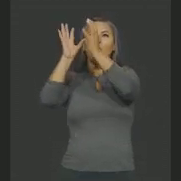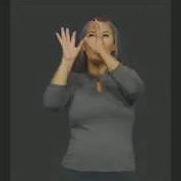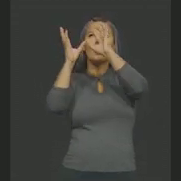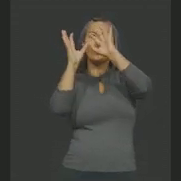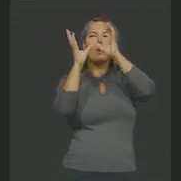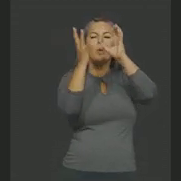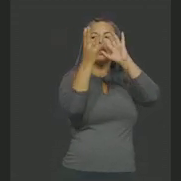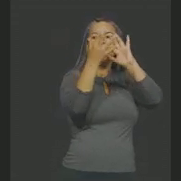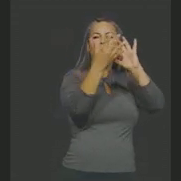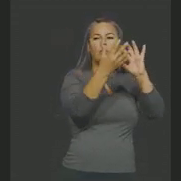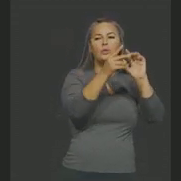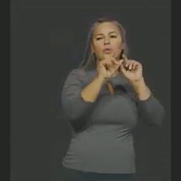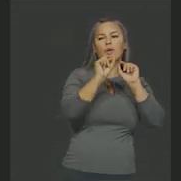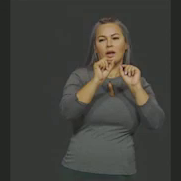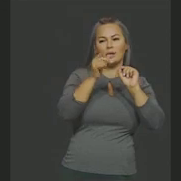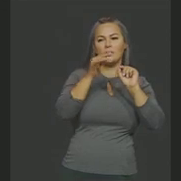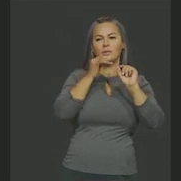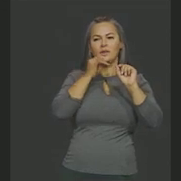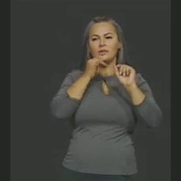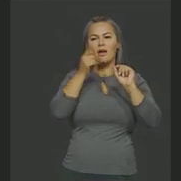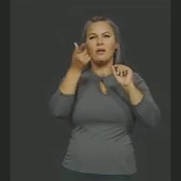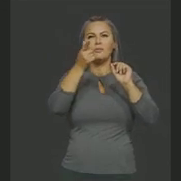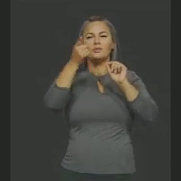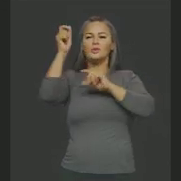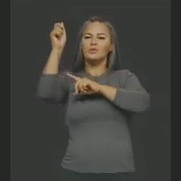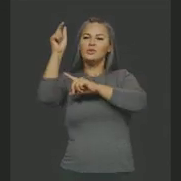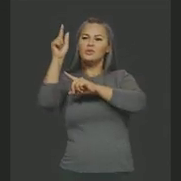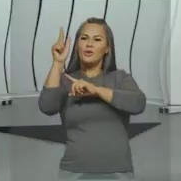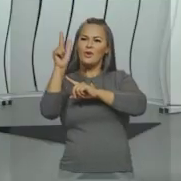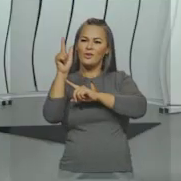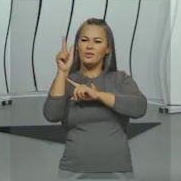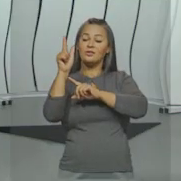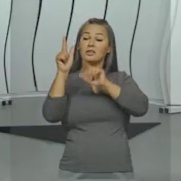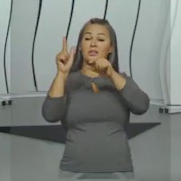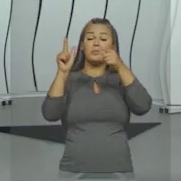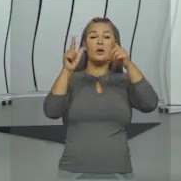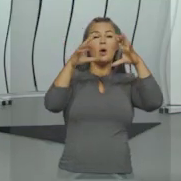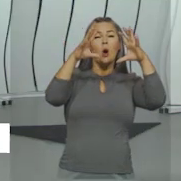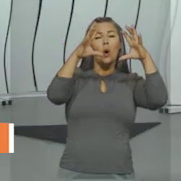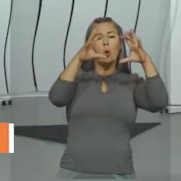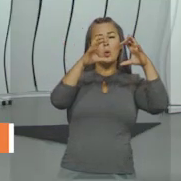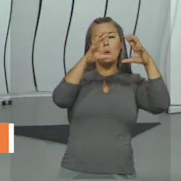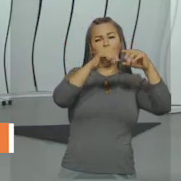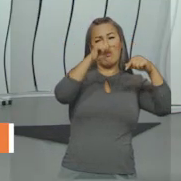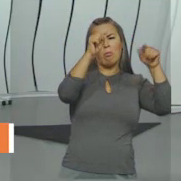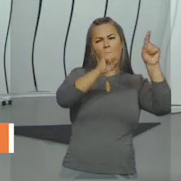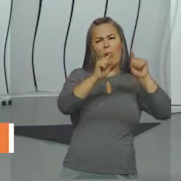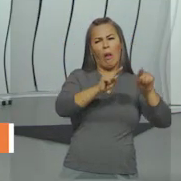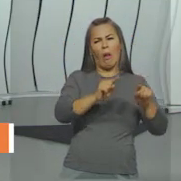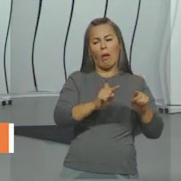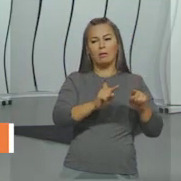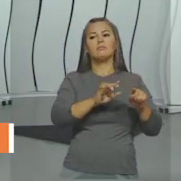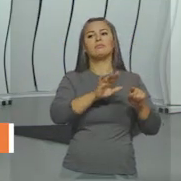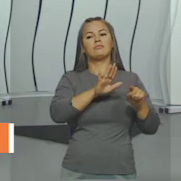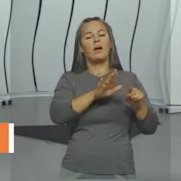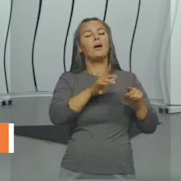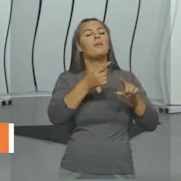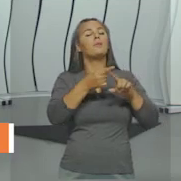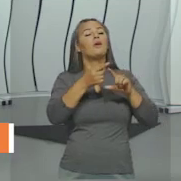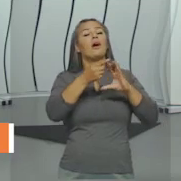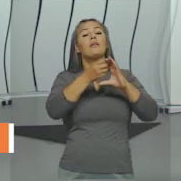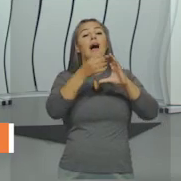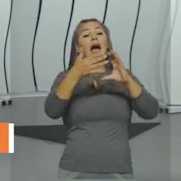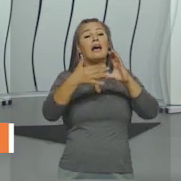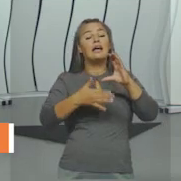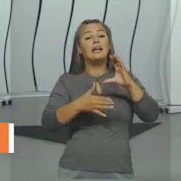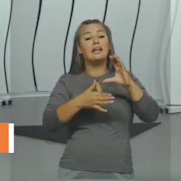nuvens, relâmpago e chuva. Como essas características elas estão próximas e mudam rapidamente quando nós estamos falando